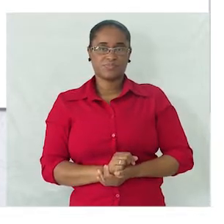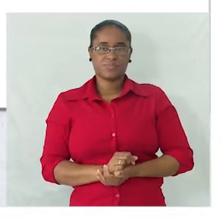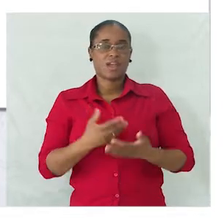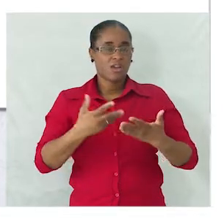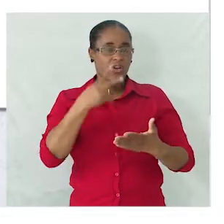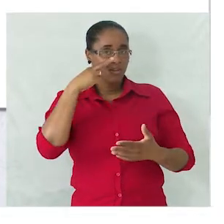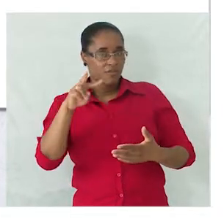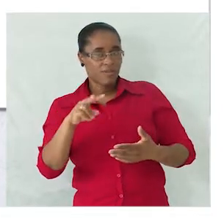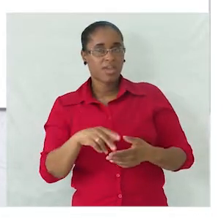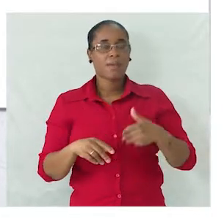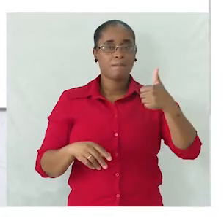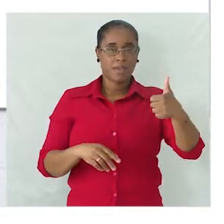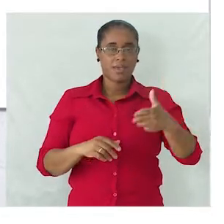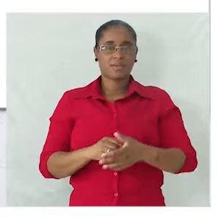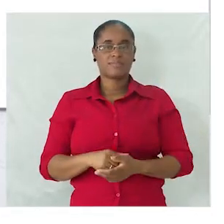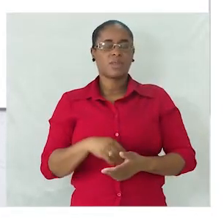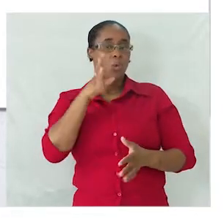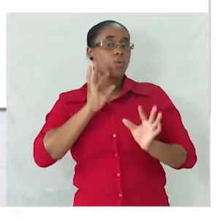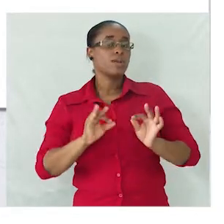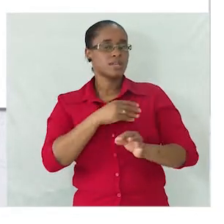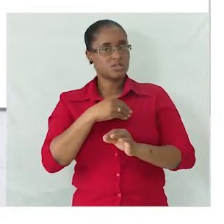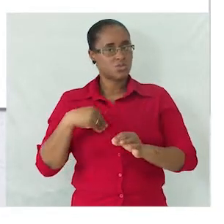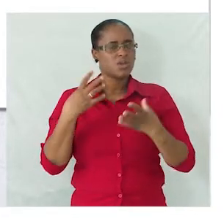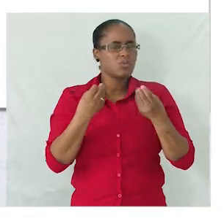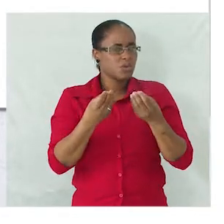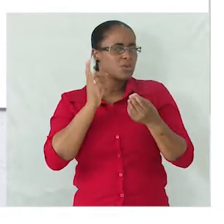B. Cuidar da saúde é muito importante?